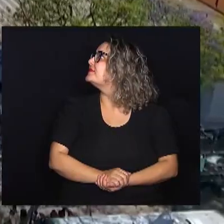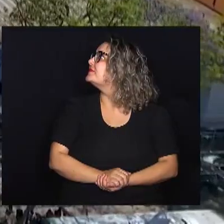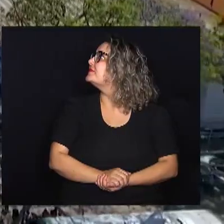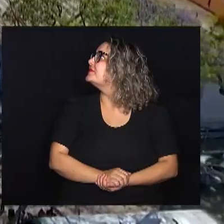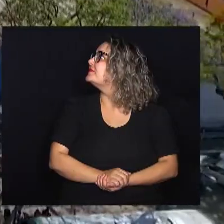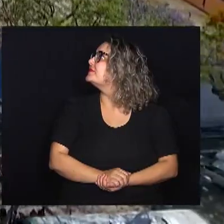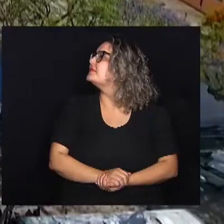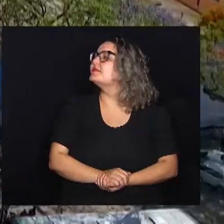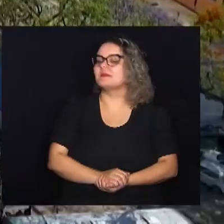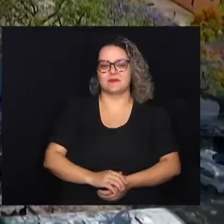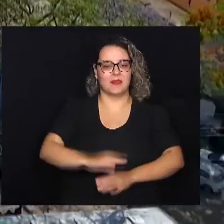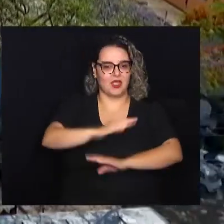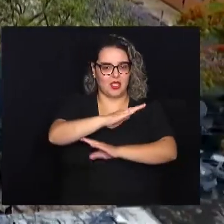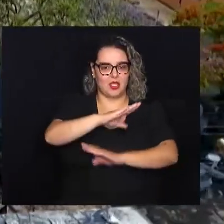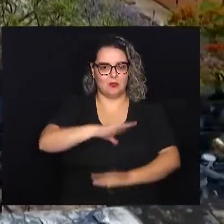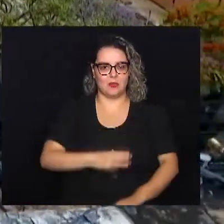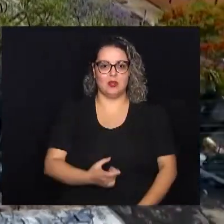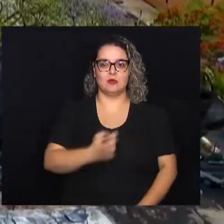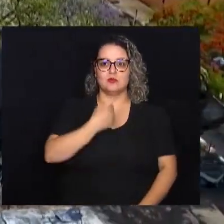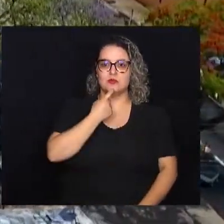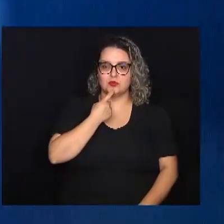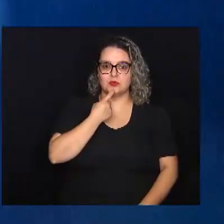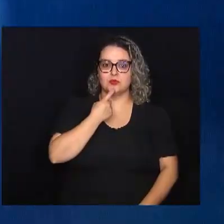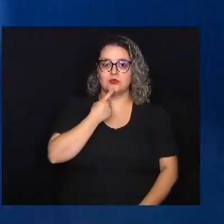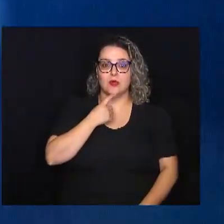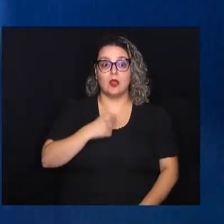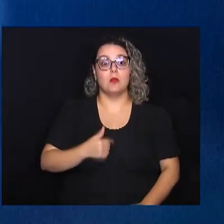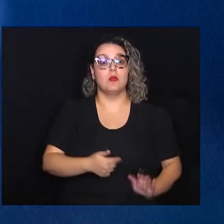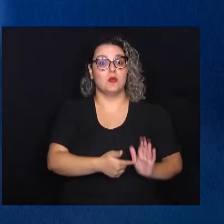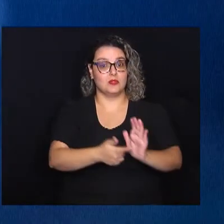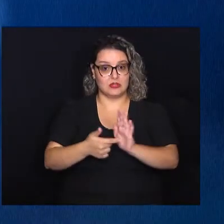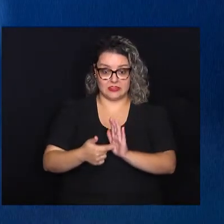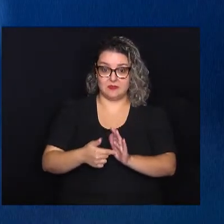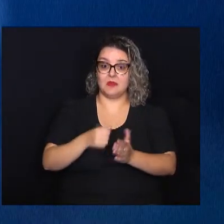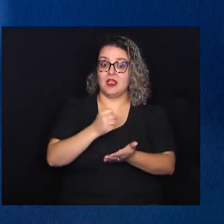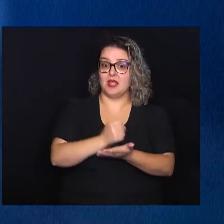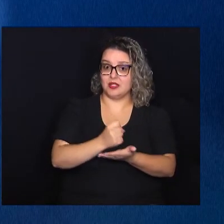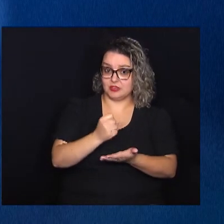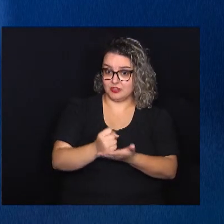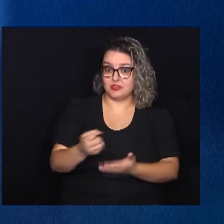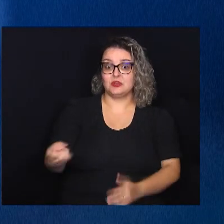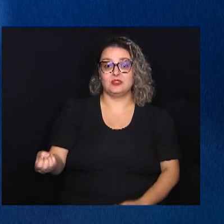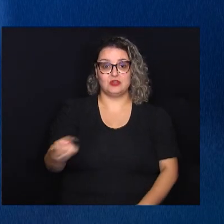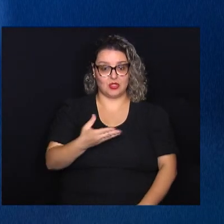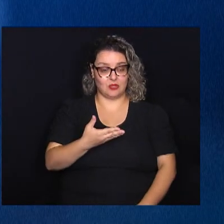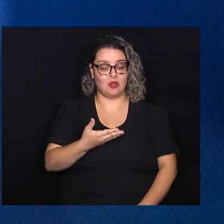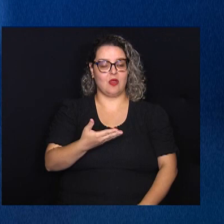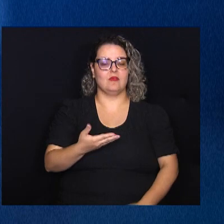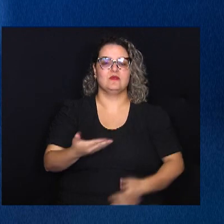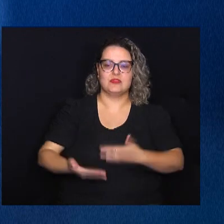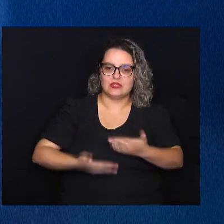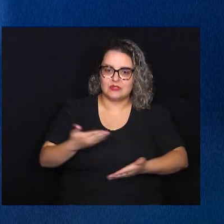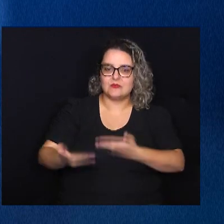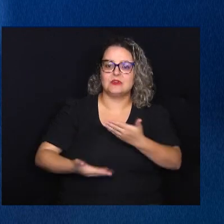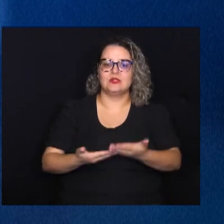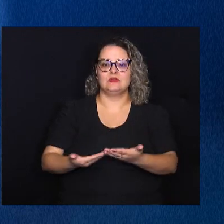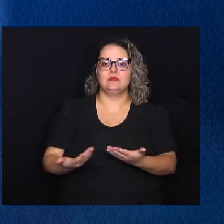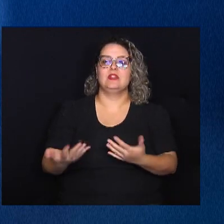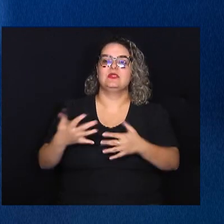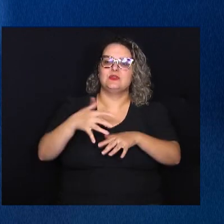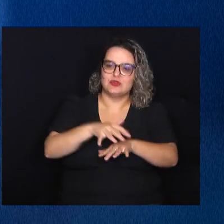a Câmara Municipal de Campinas deu sinal verde para contratação de novos servidores necessários para recomposição